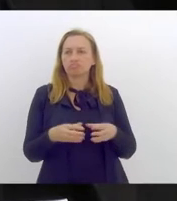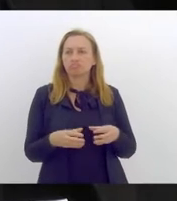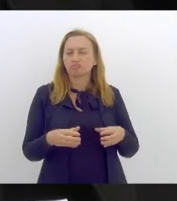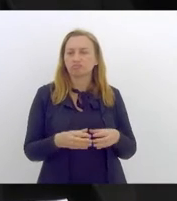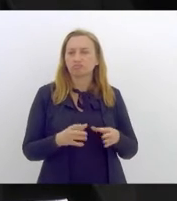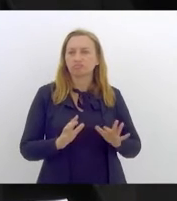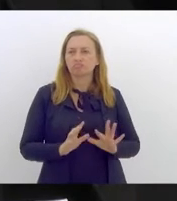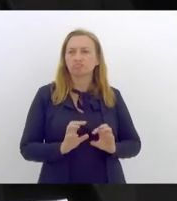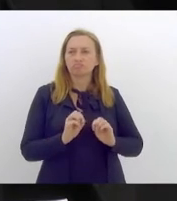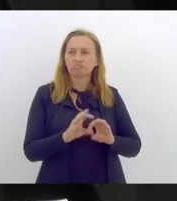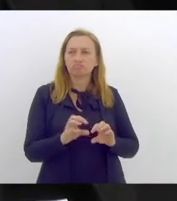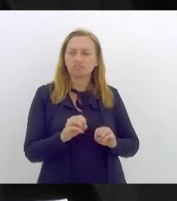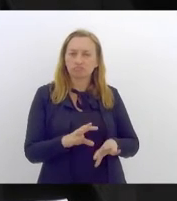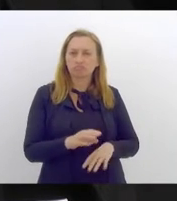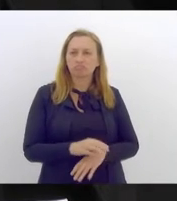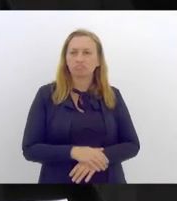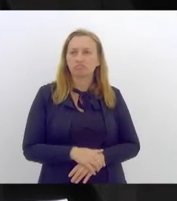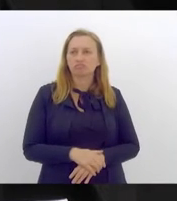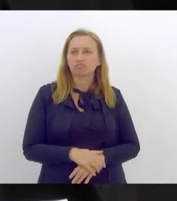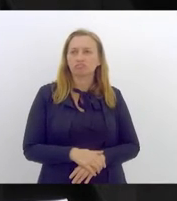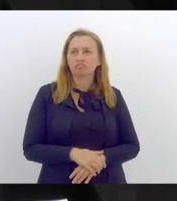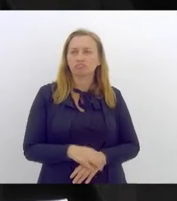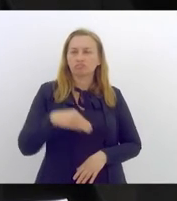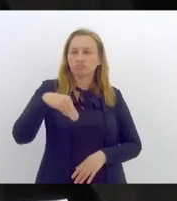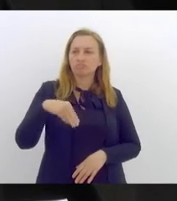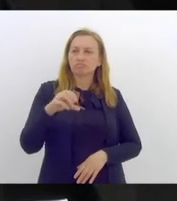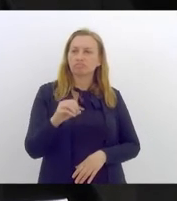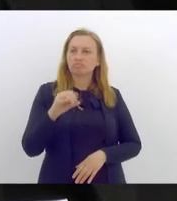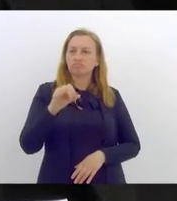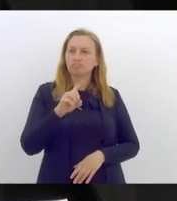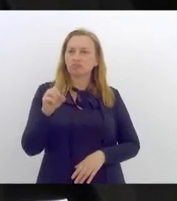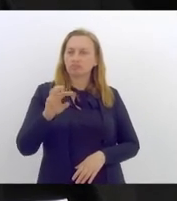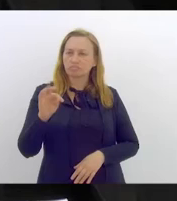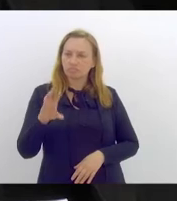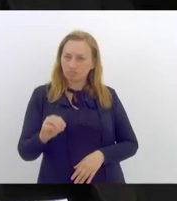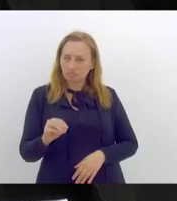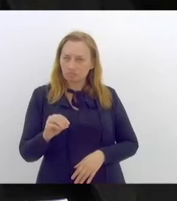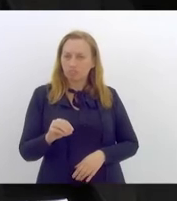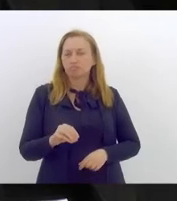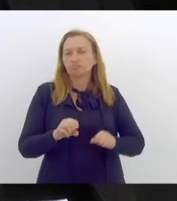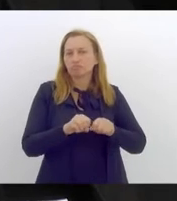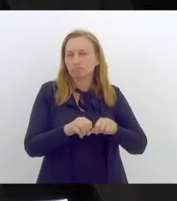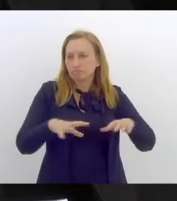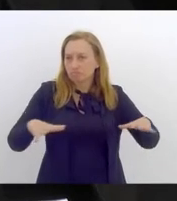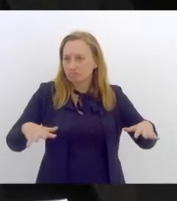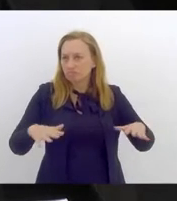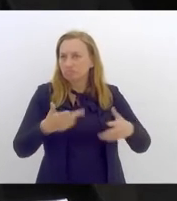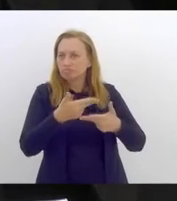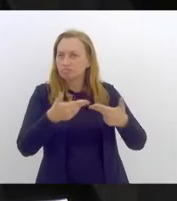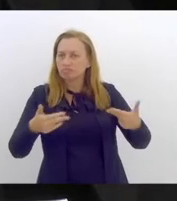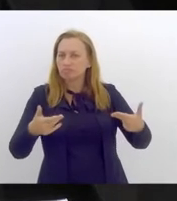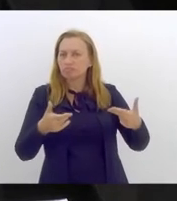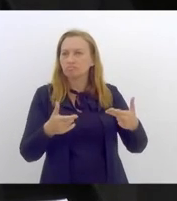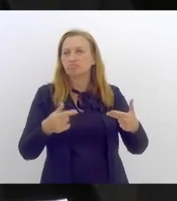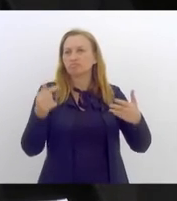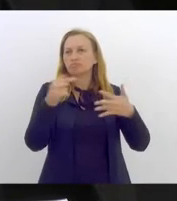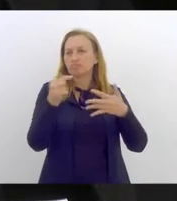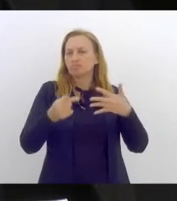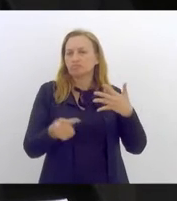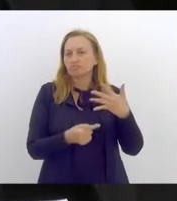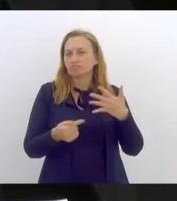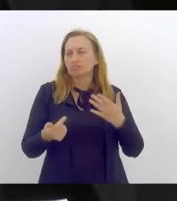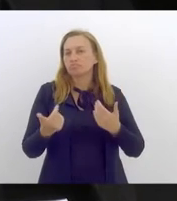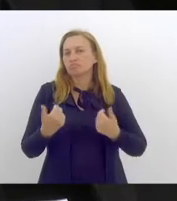uma audiência mosaico. Uma audiência mosaico, porque ela repertoriou vários pontos e